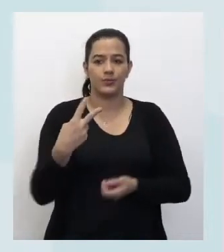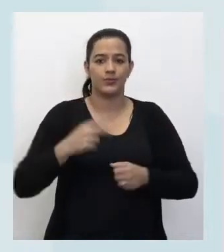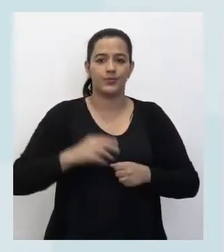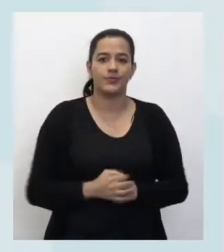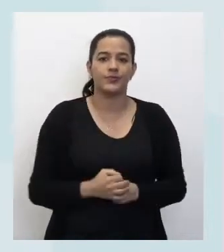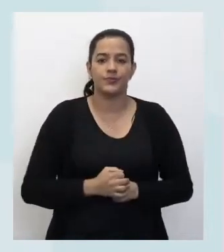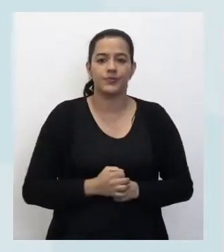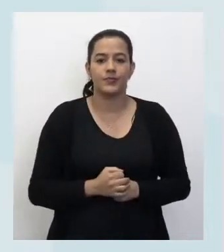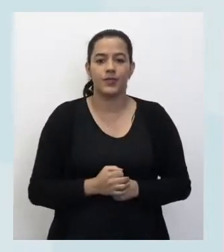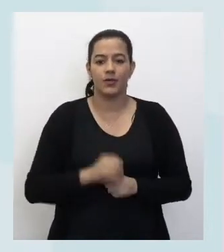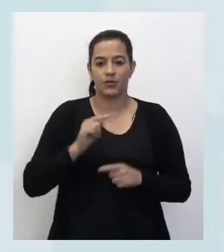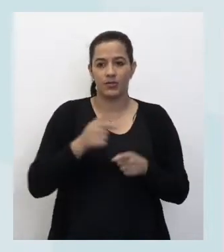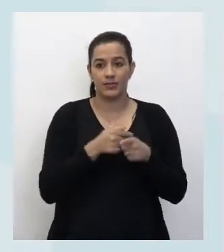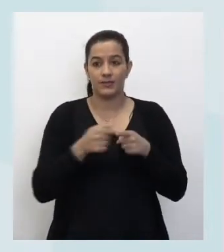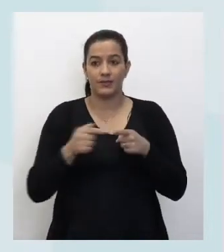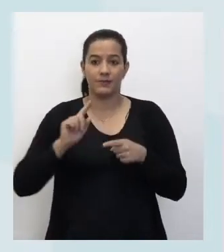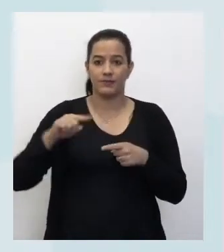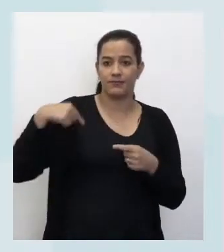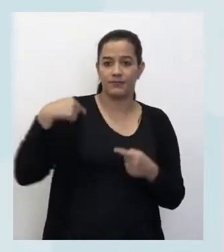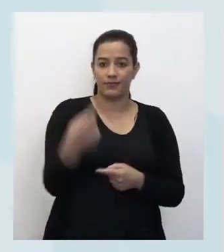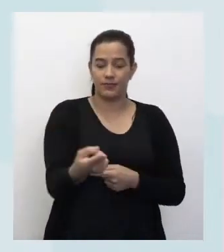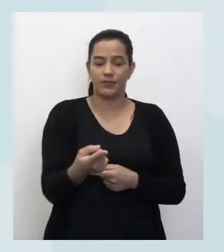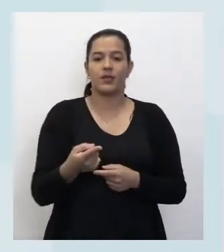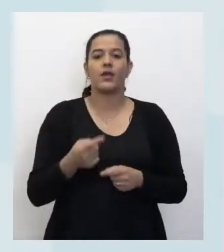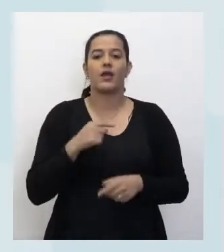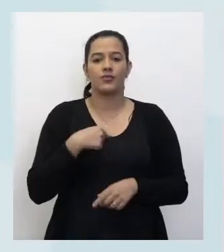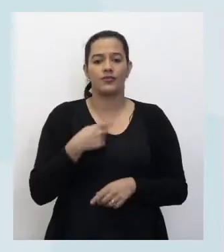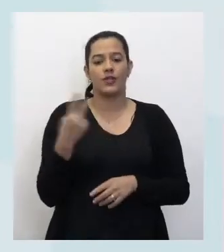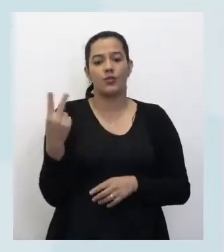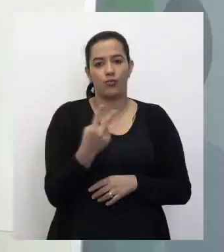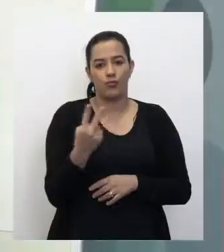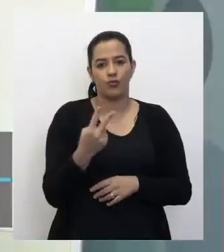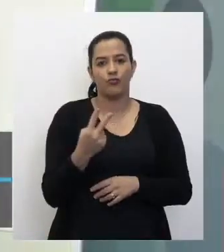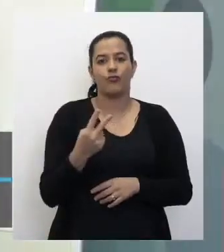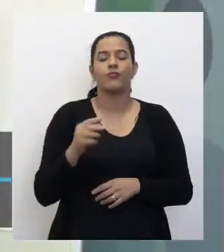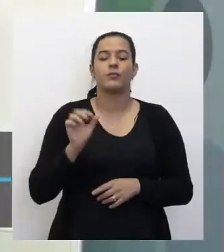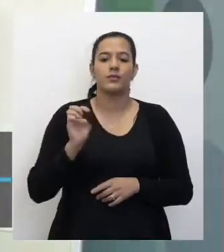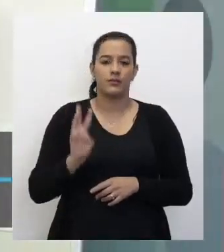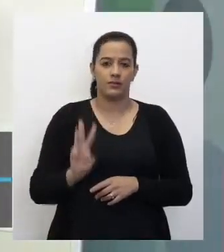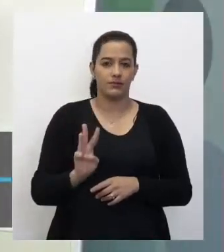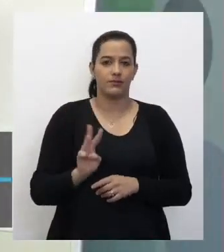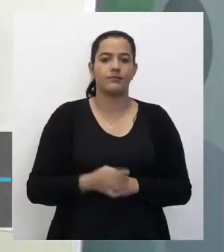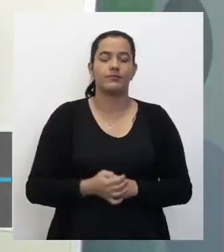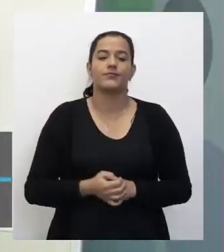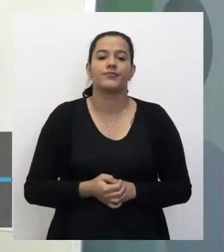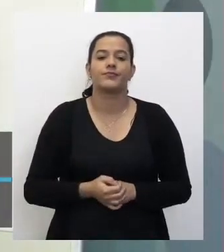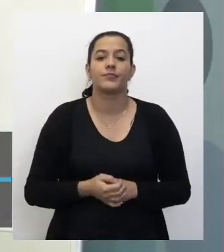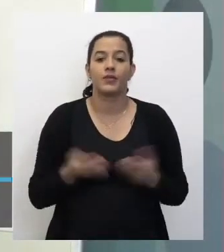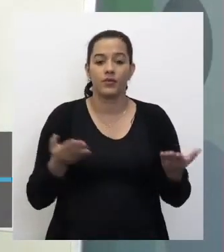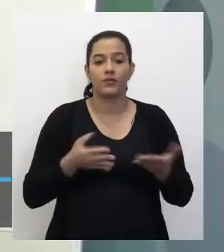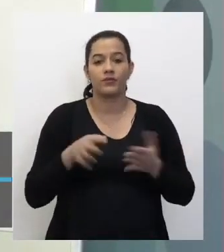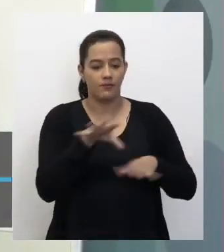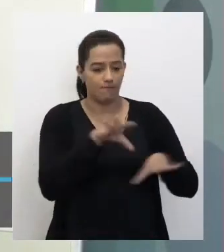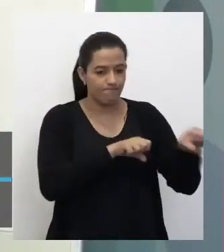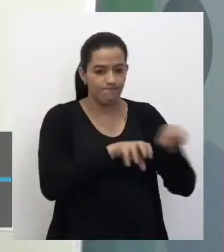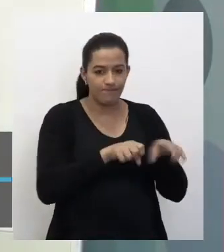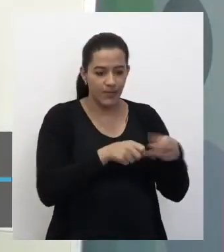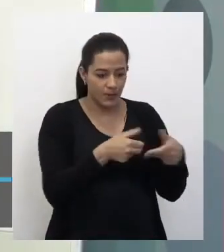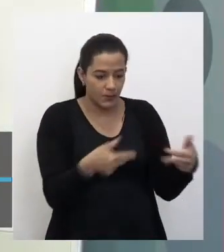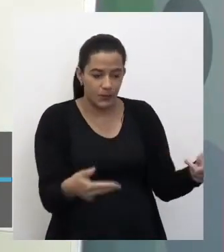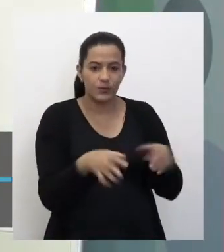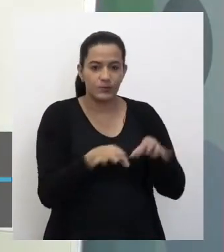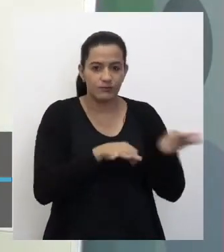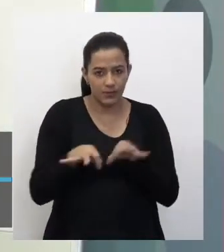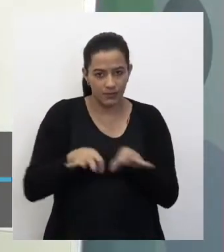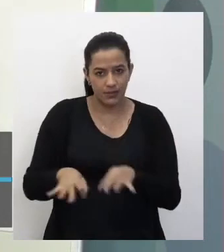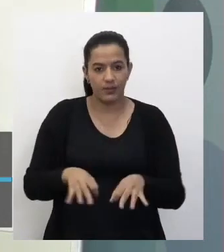partir da semana que vem já entraremos no volume 3. Né? Então, enquanto vocês se preparam aí, peguem o material, seu caderno, seu lápis,